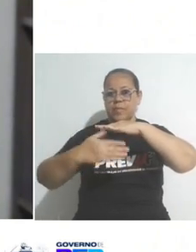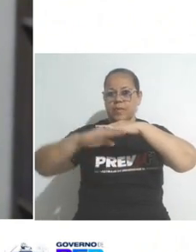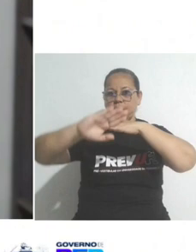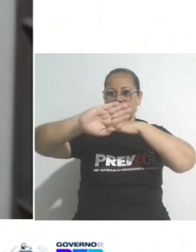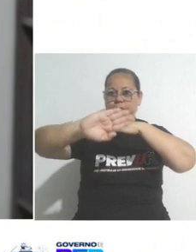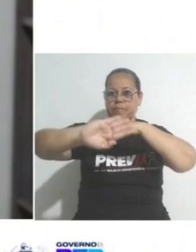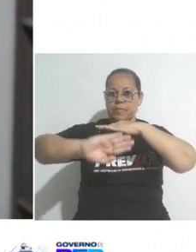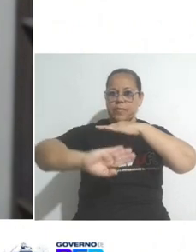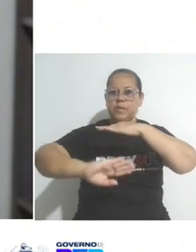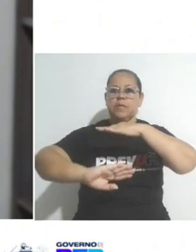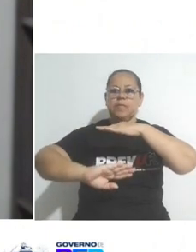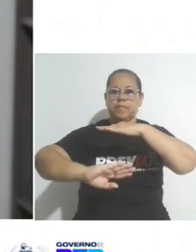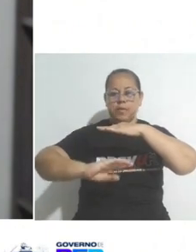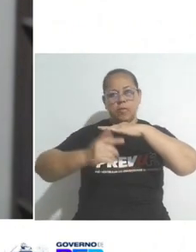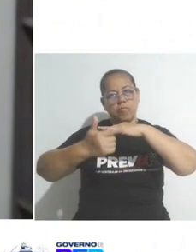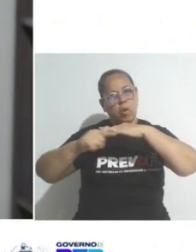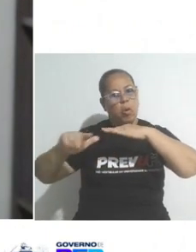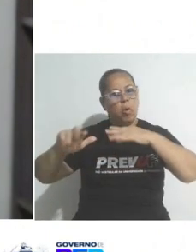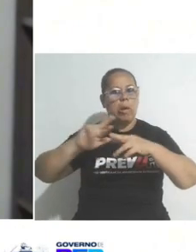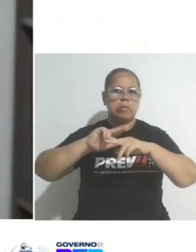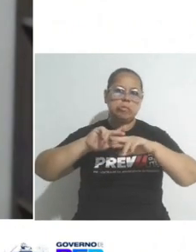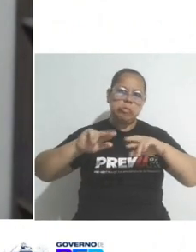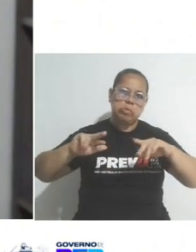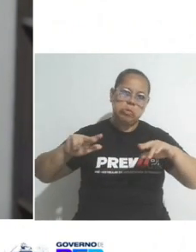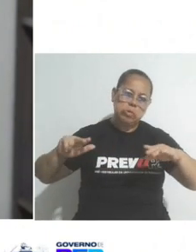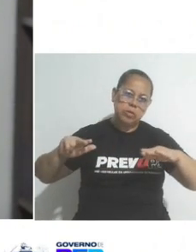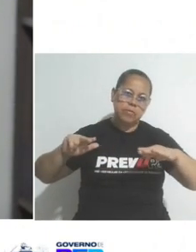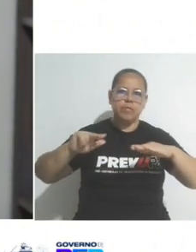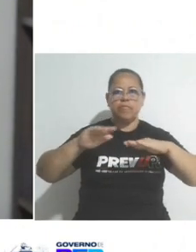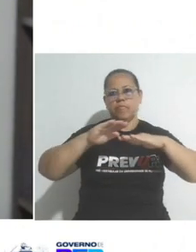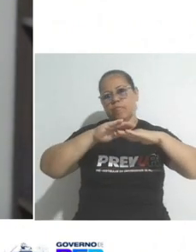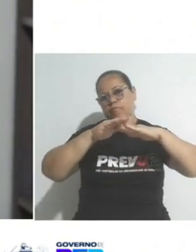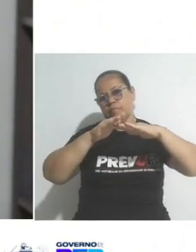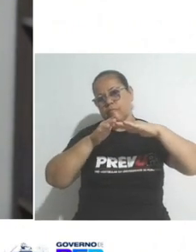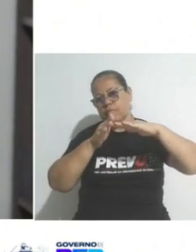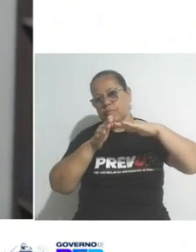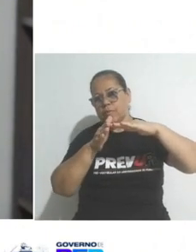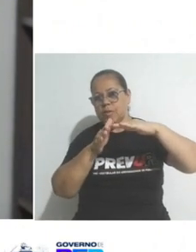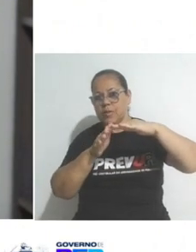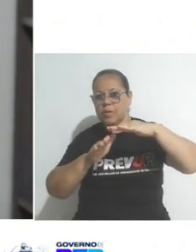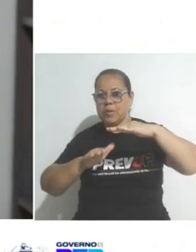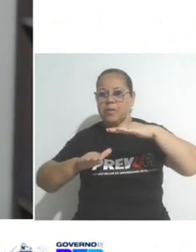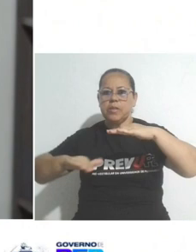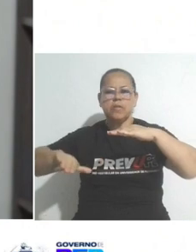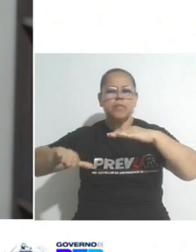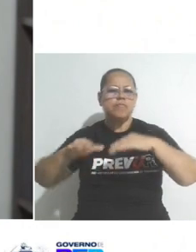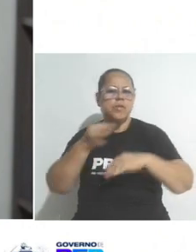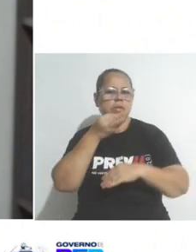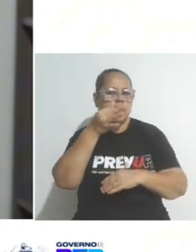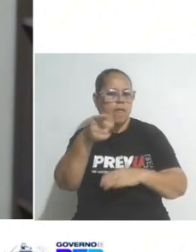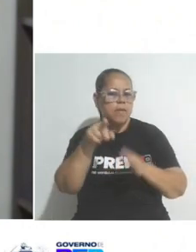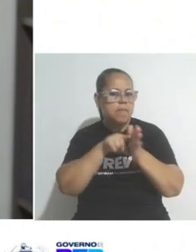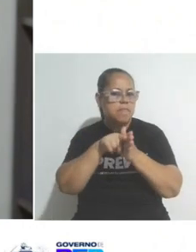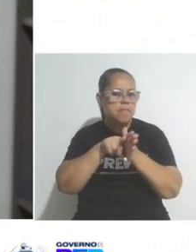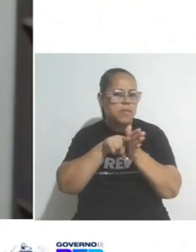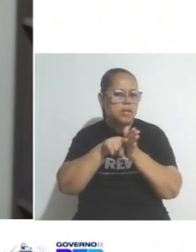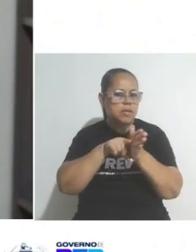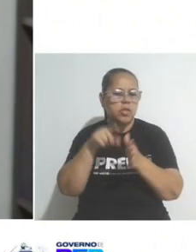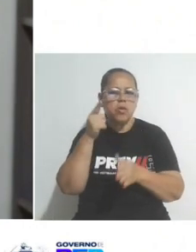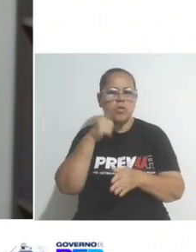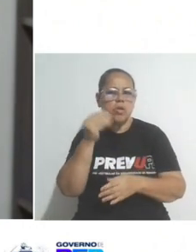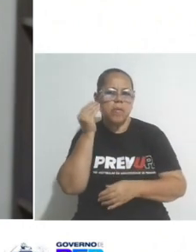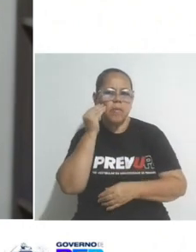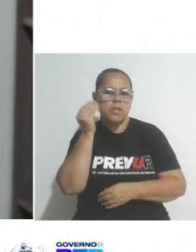aí com talos e outras partes que constituem um relevo de cuesta sugiro que você dê uma pesquisada e consiga